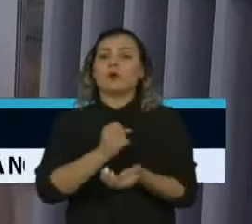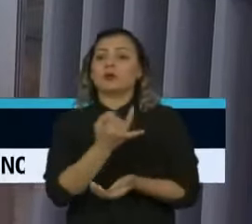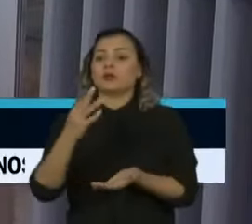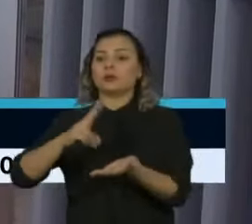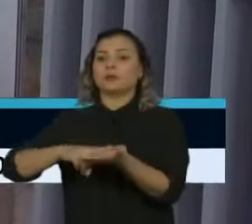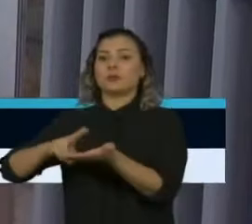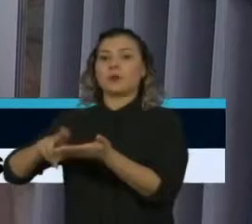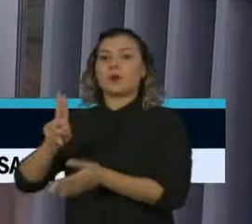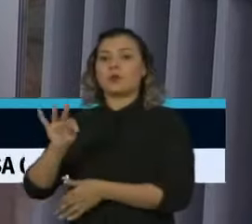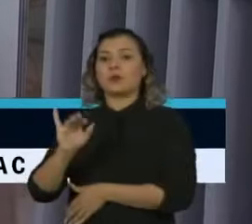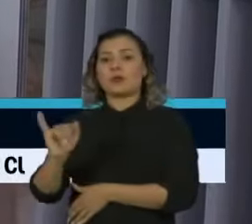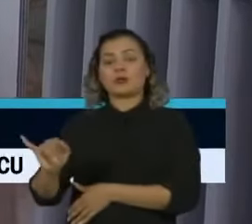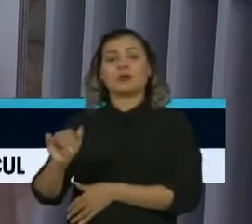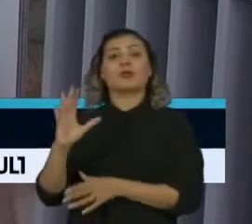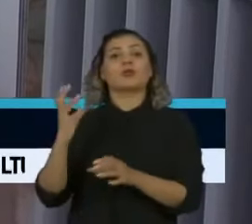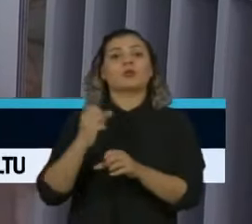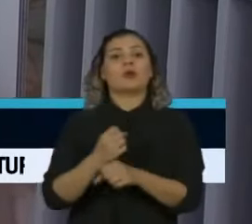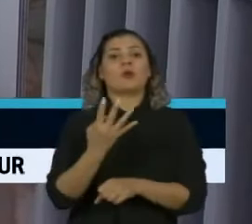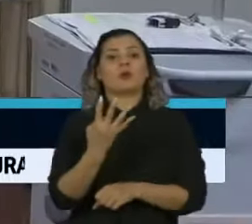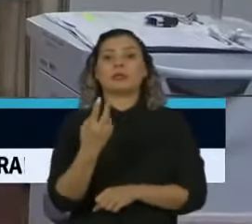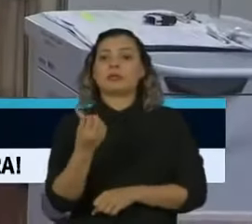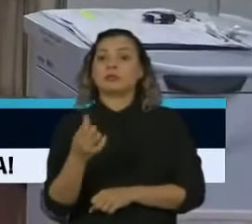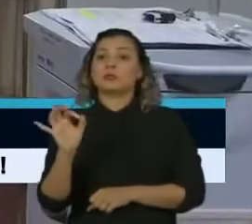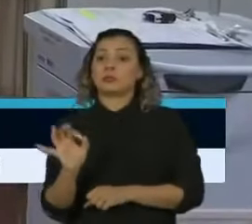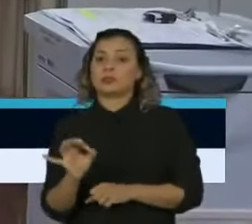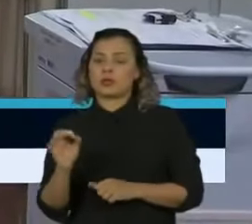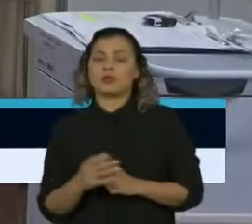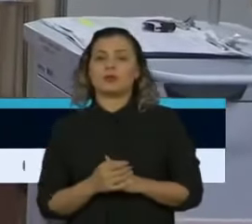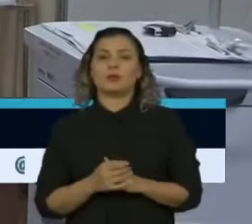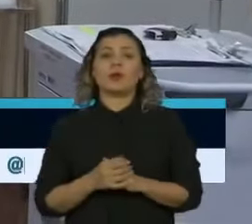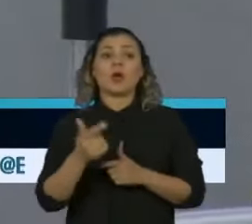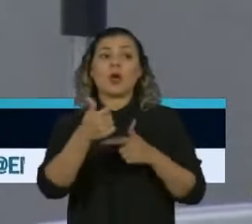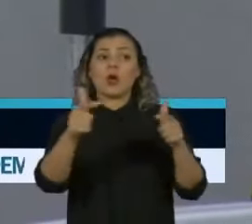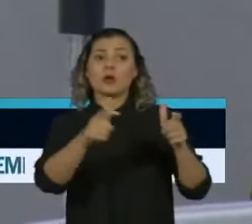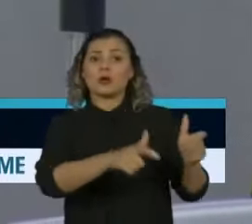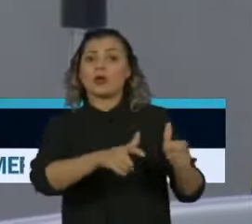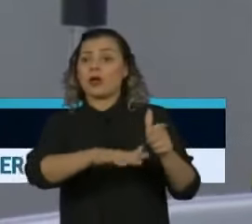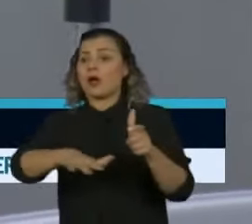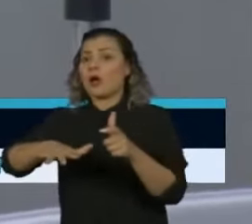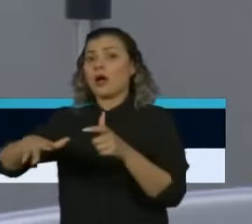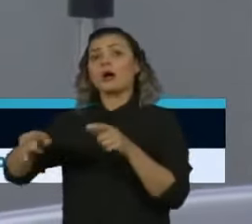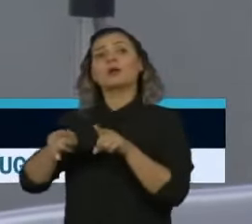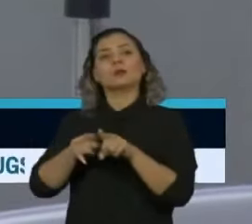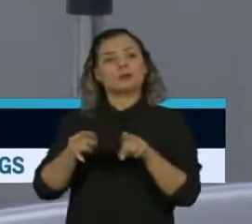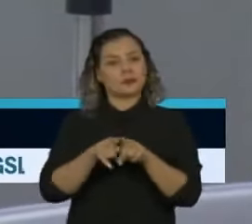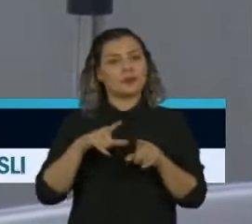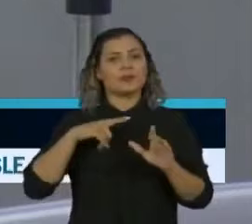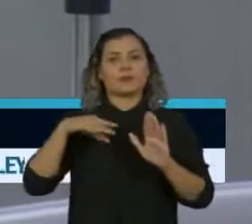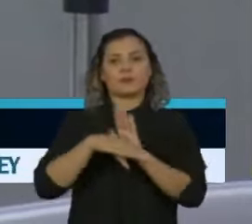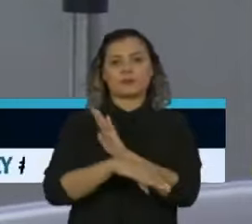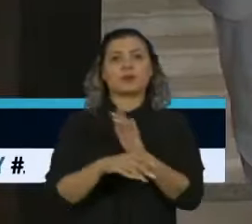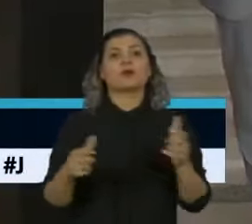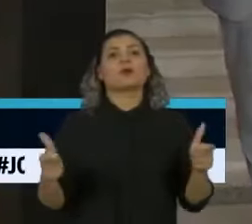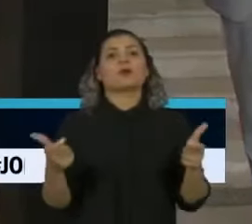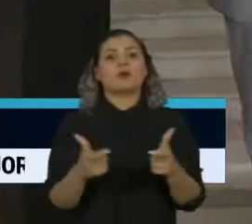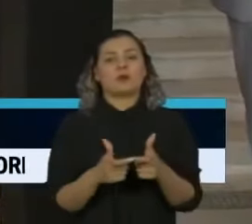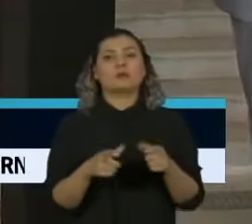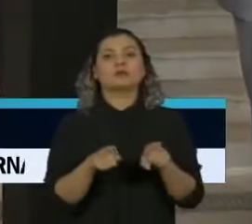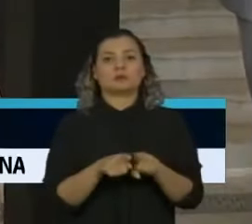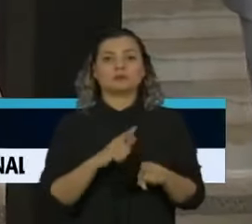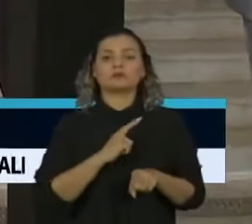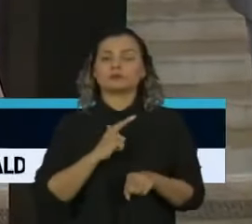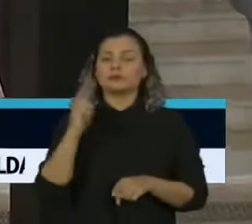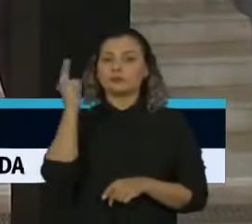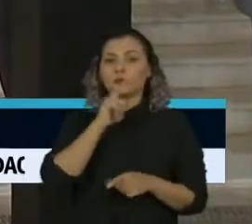leitos de UTI está em 46%. Todas as outras regiões do estado também tiveram queda nos números. Todos